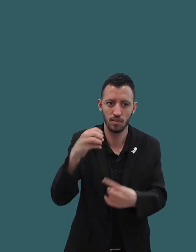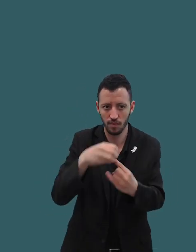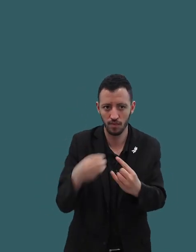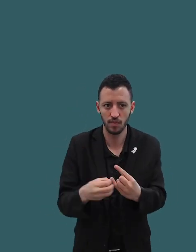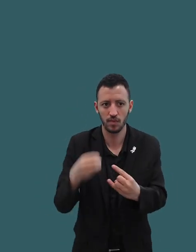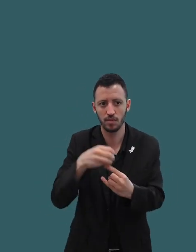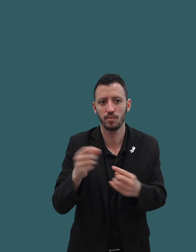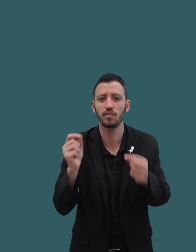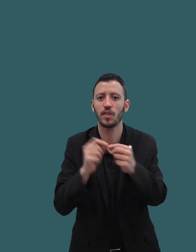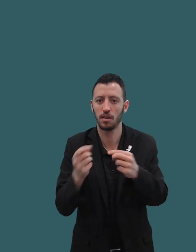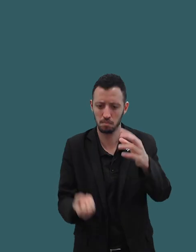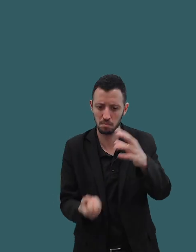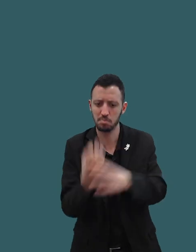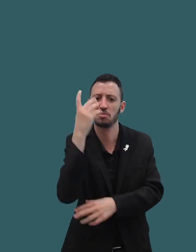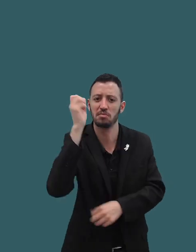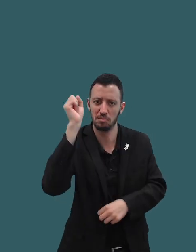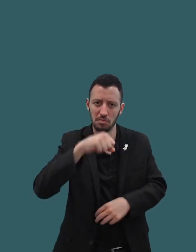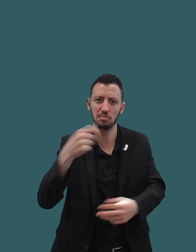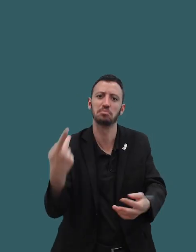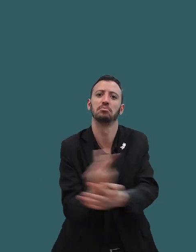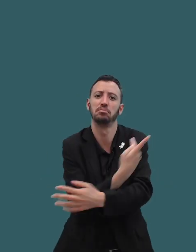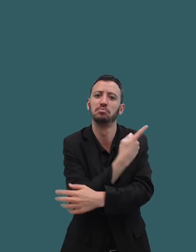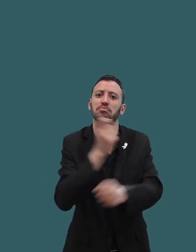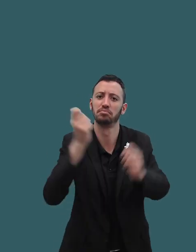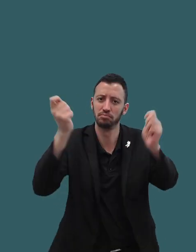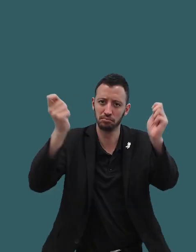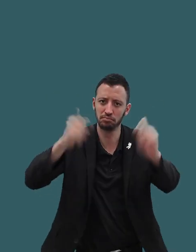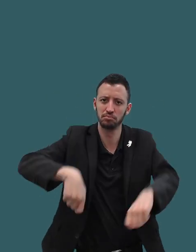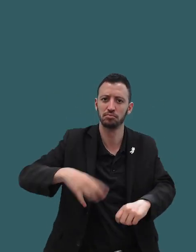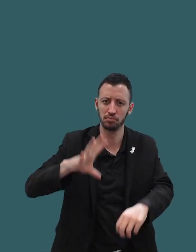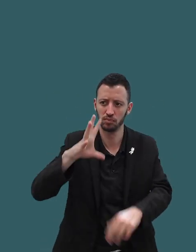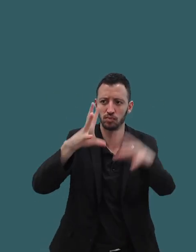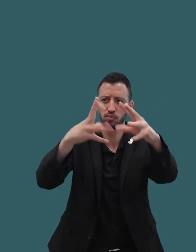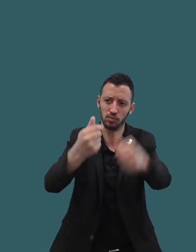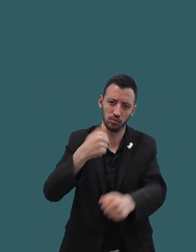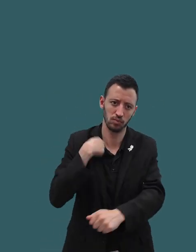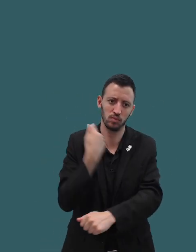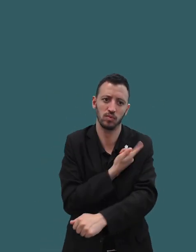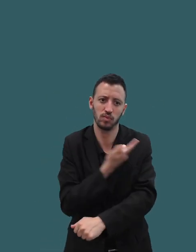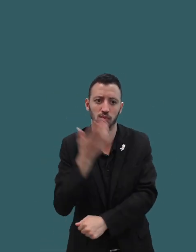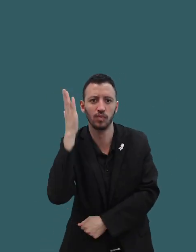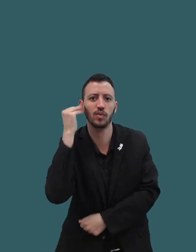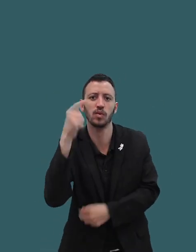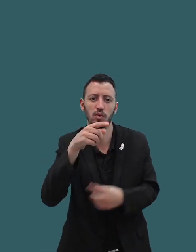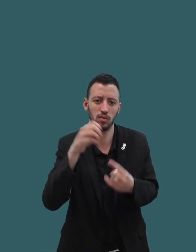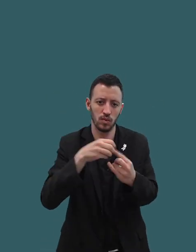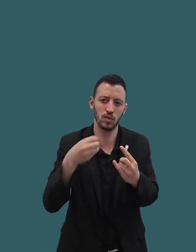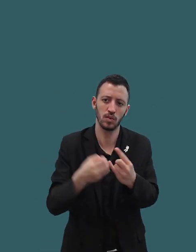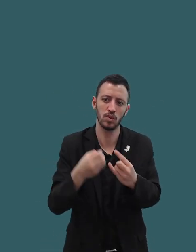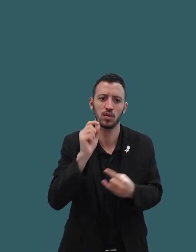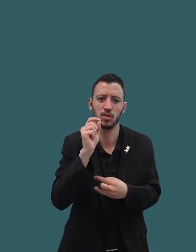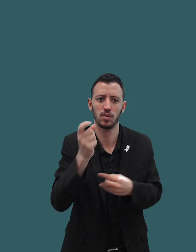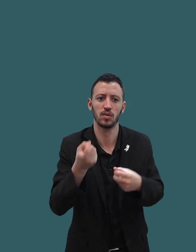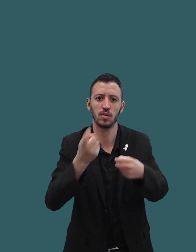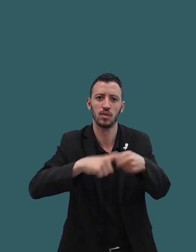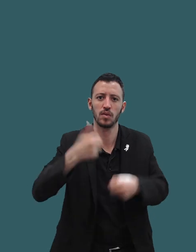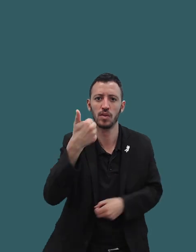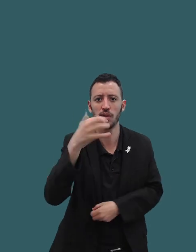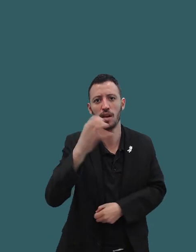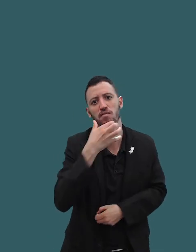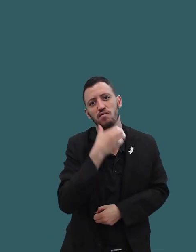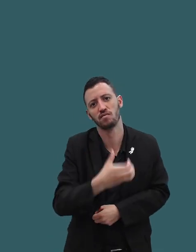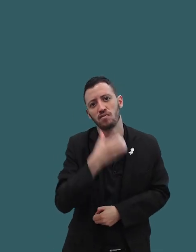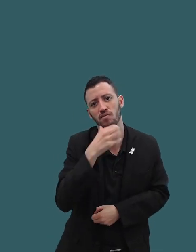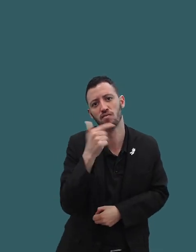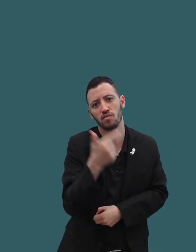Fiocruz faz acontecer. Isso com todos vocês. Para quem não sabe, a Fiocruz votou no dia 10